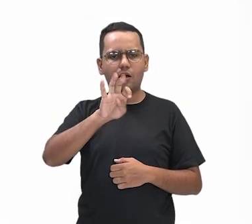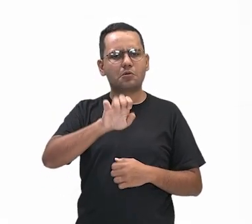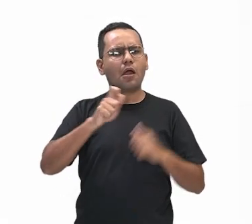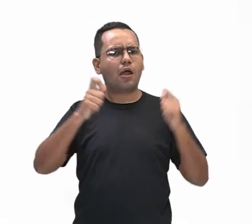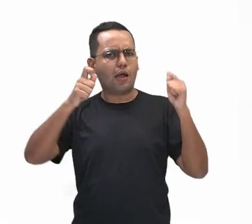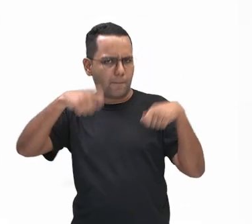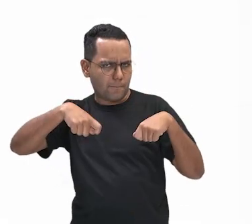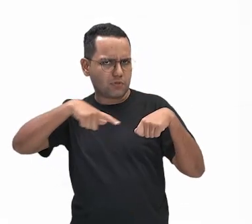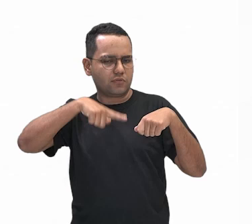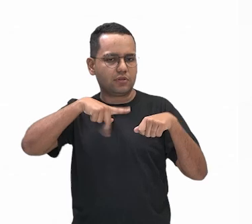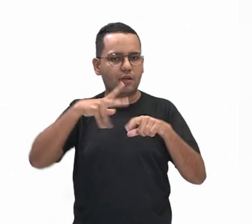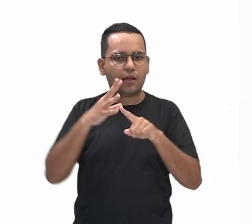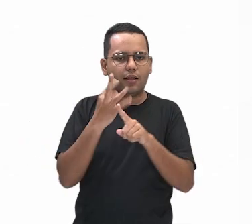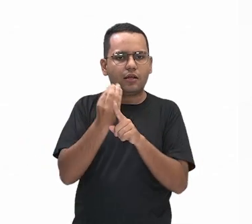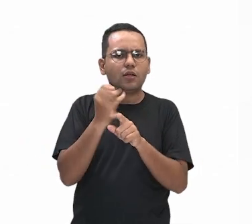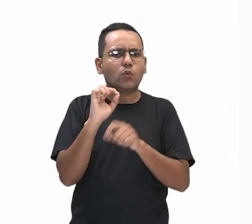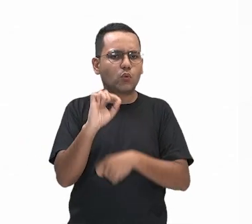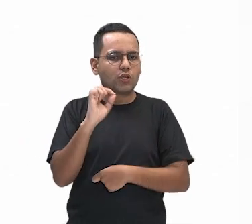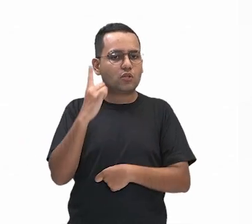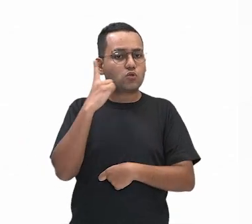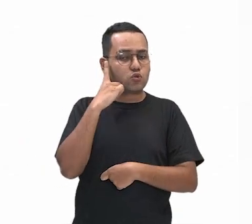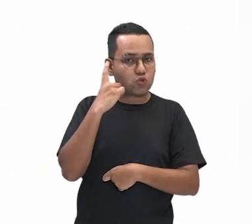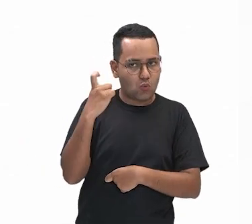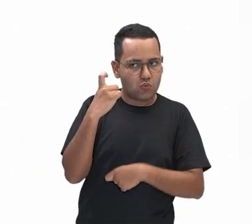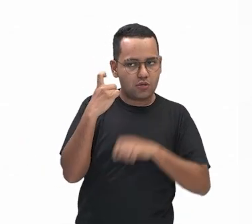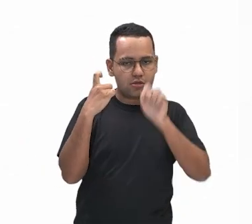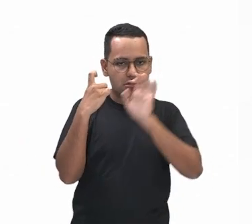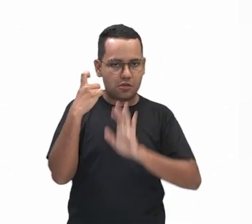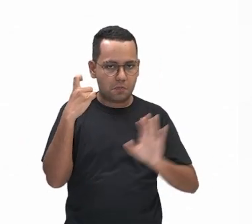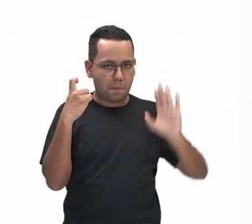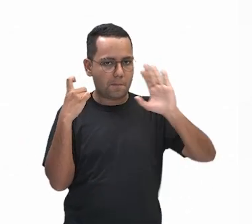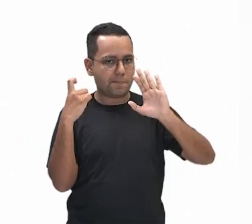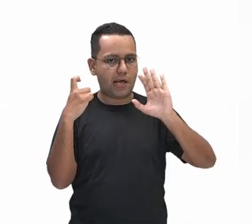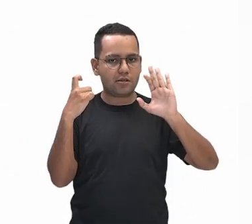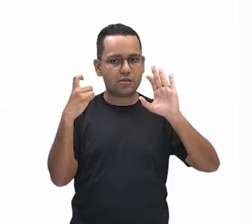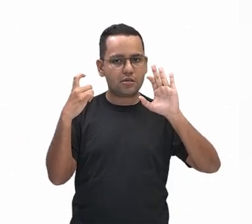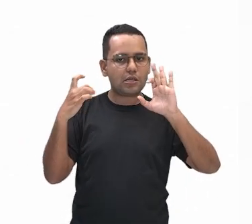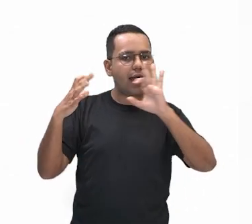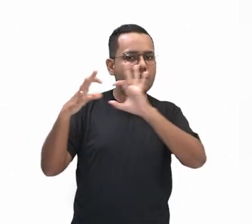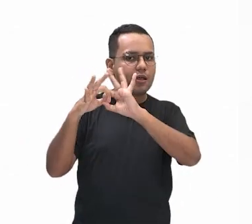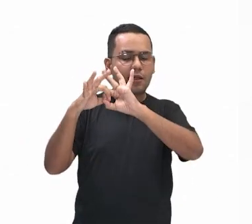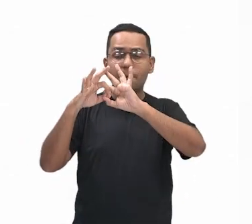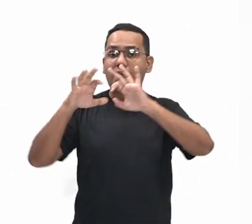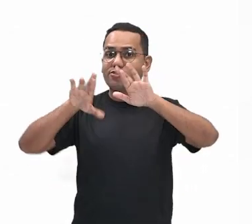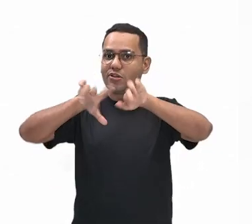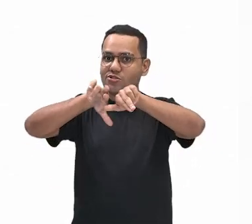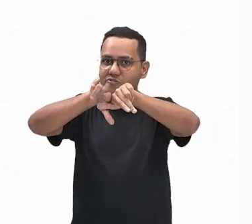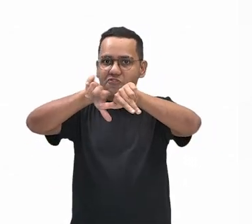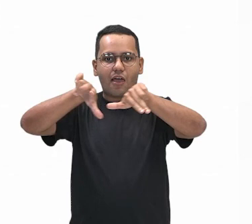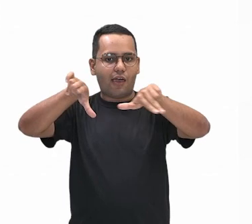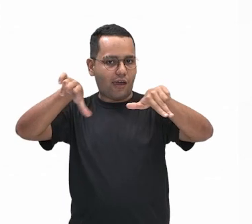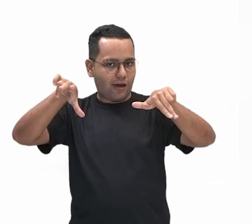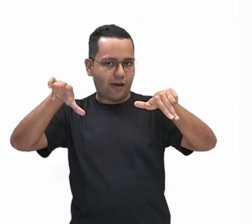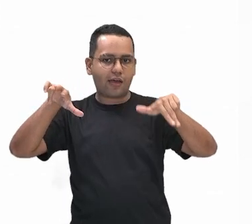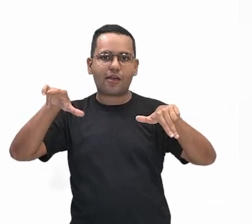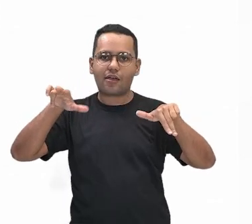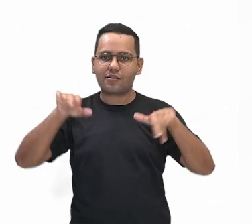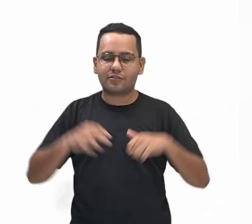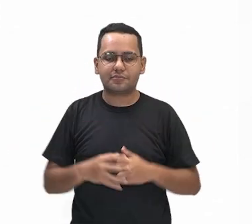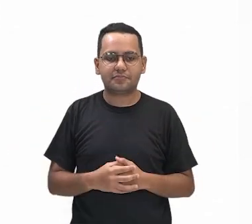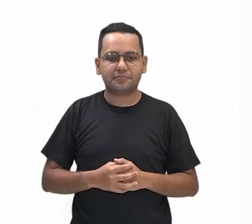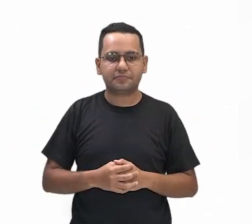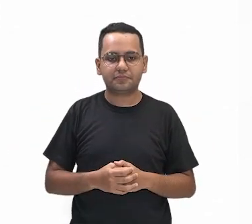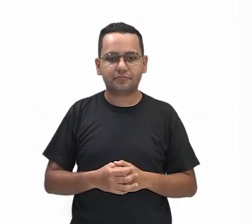de unir som e imagem de maneira diferente da convencional.